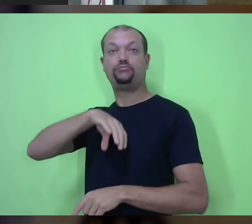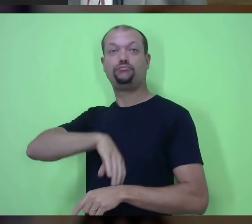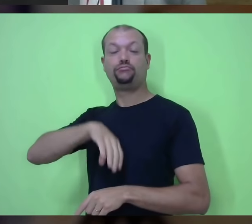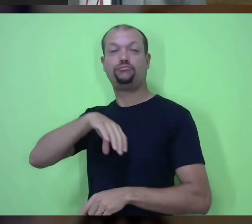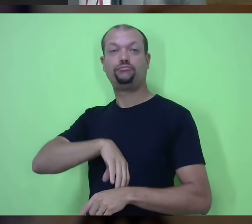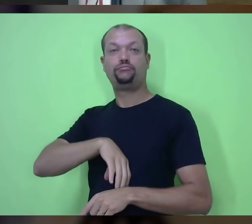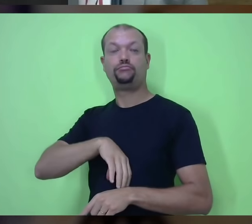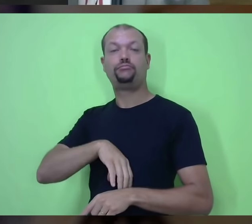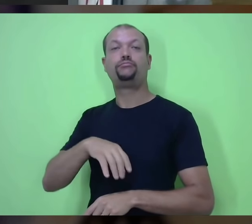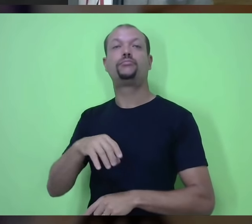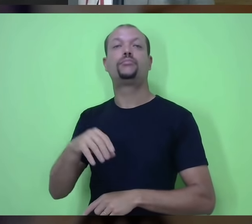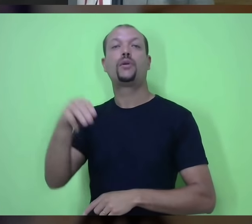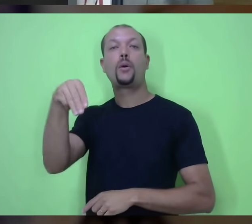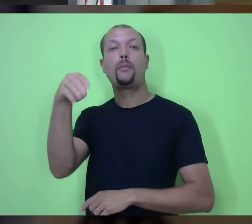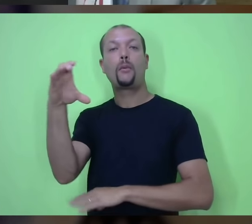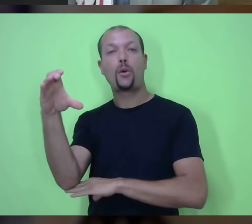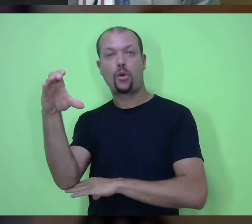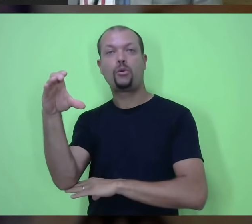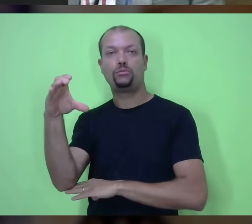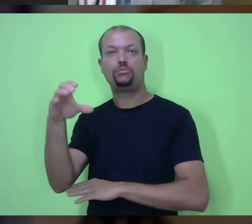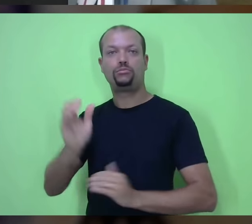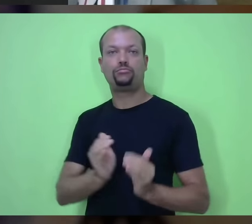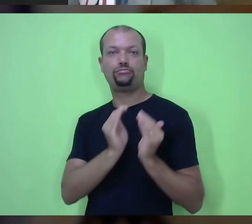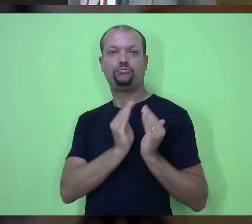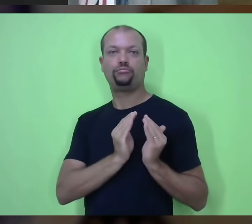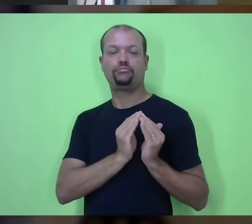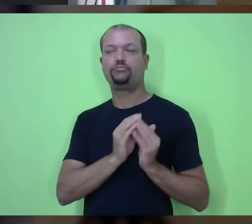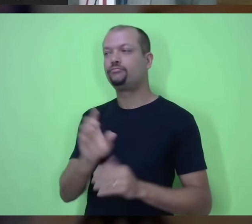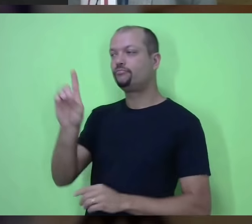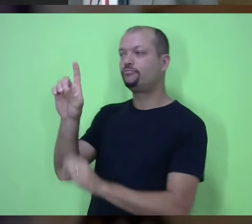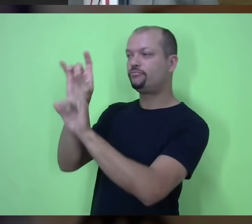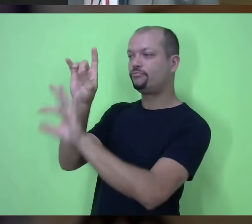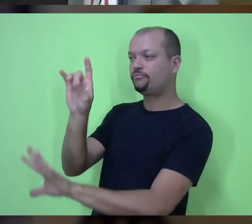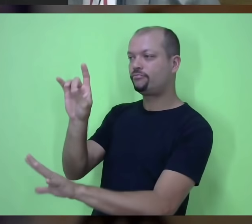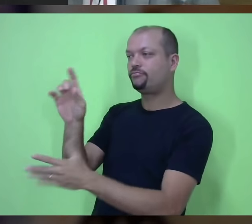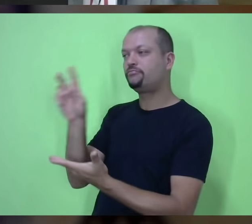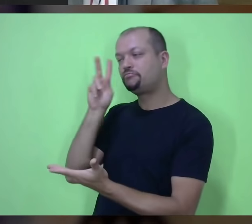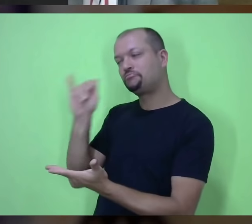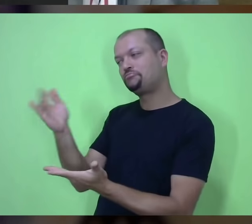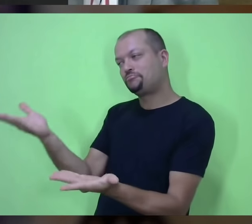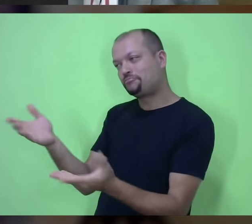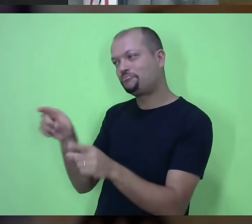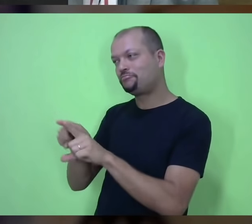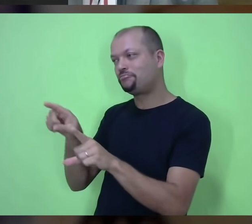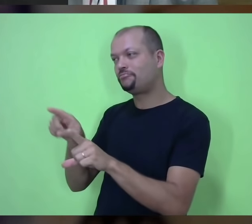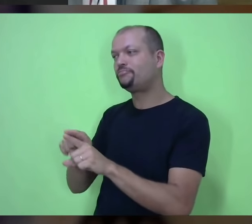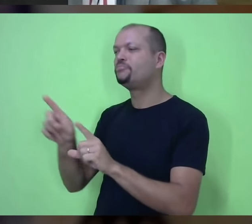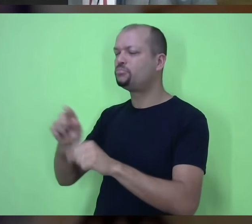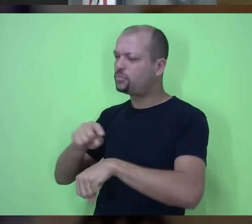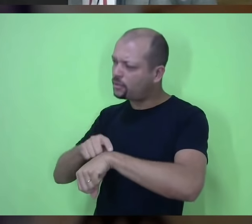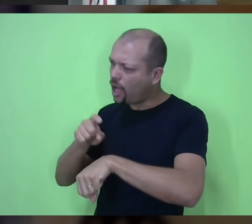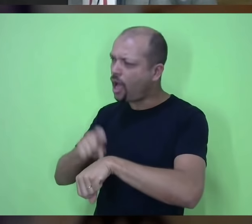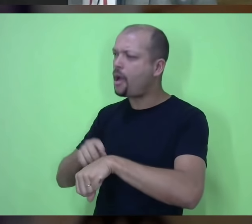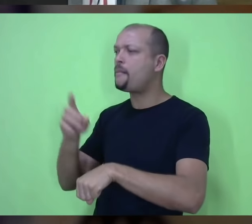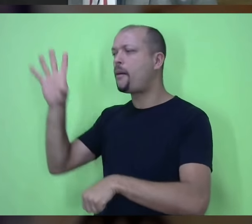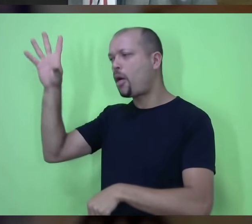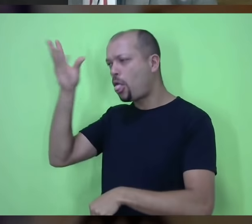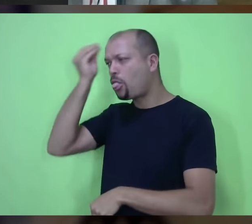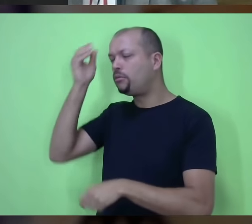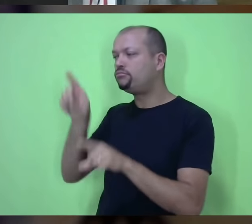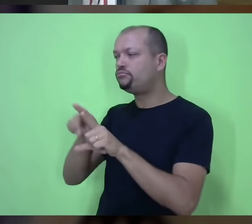no Colégio Adventista de Mogi das Cruzes. Professor Vilmar, Deus te abençoe mais uma vez por estar aí investindo o seu tempo e o